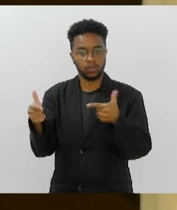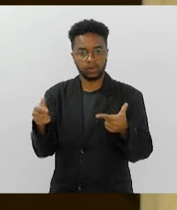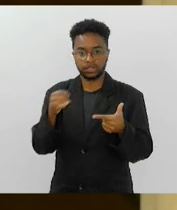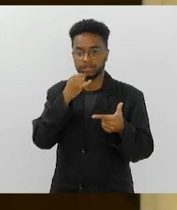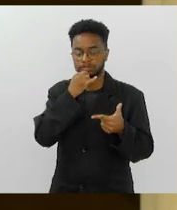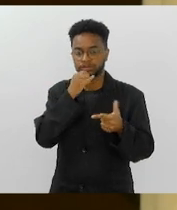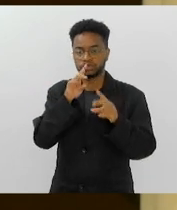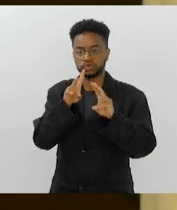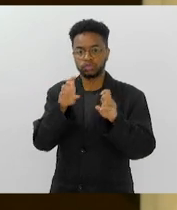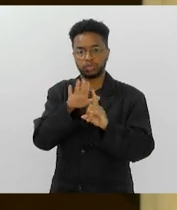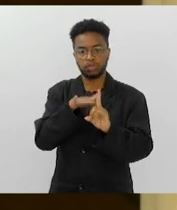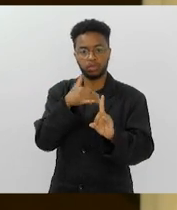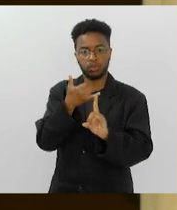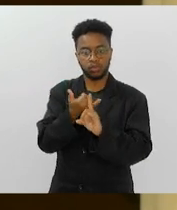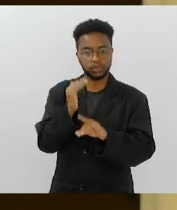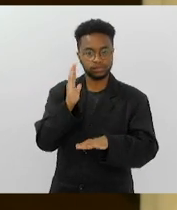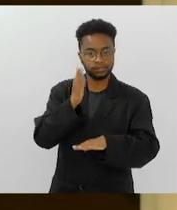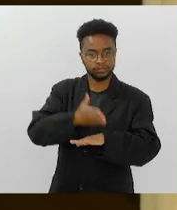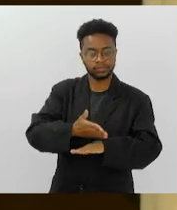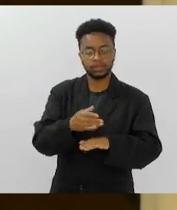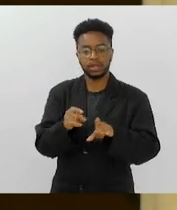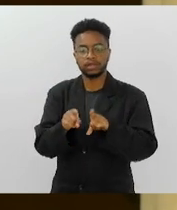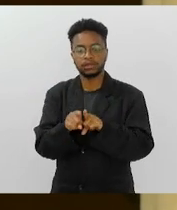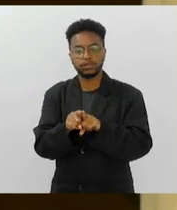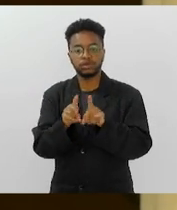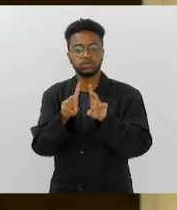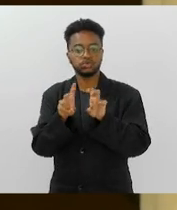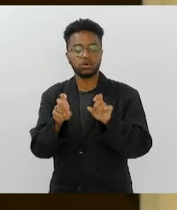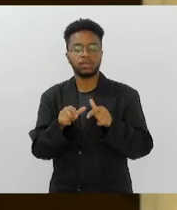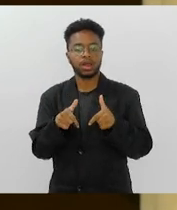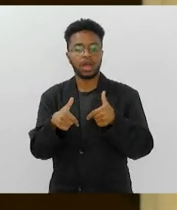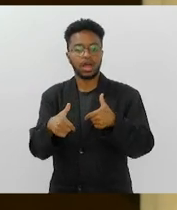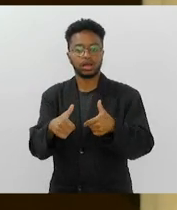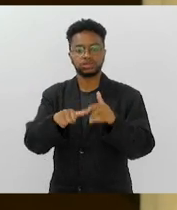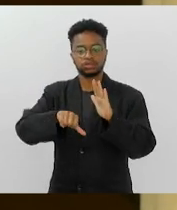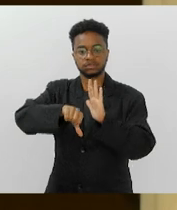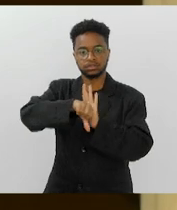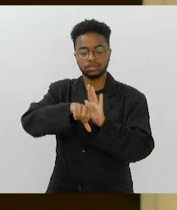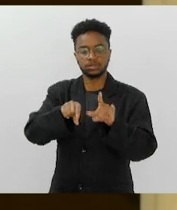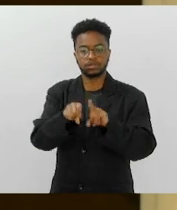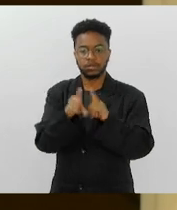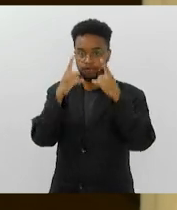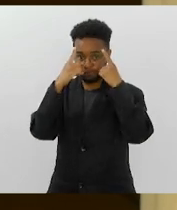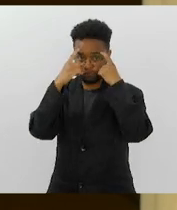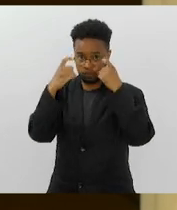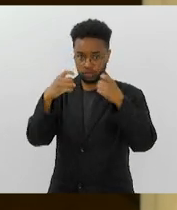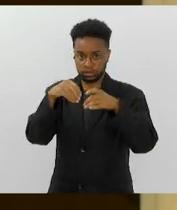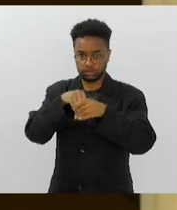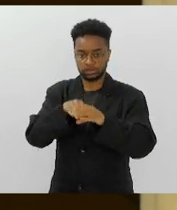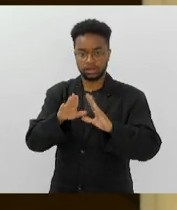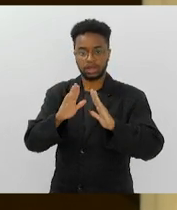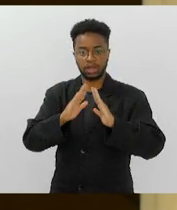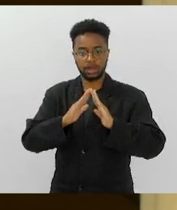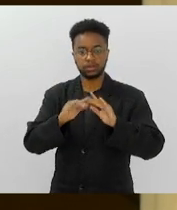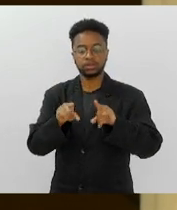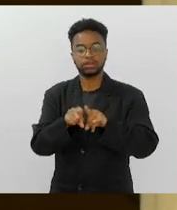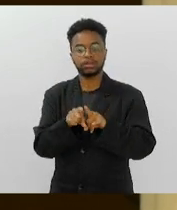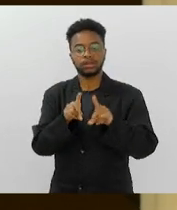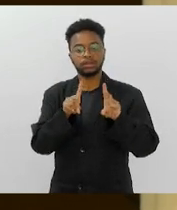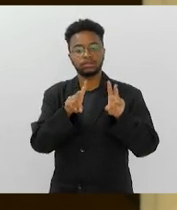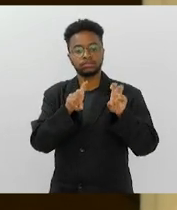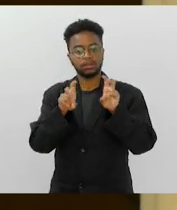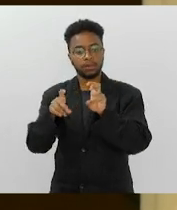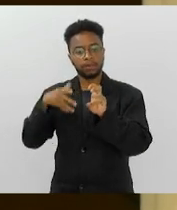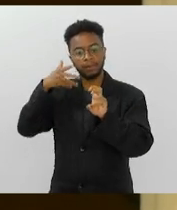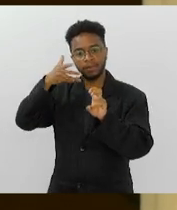bullying, combate ao bullying, a questão do ato infracional, a questão da violência doméstica. É um conjunto de palestras e